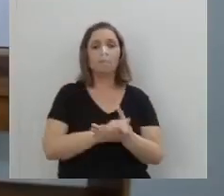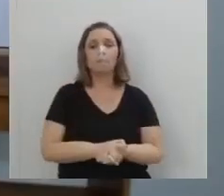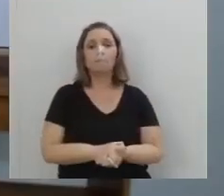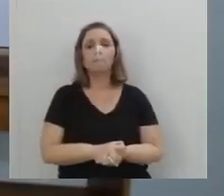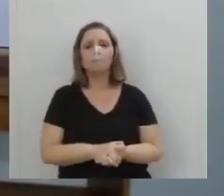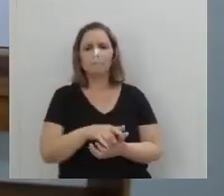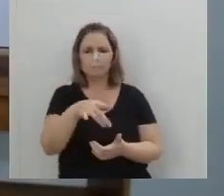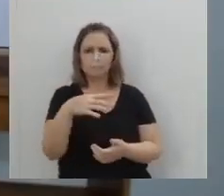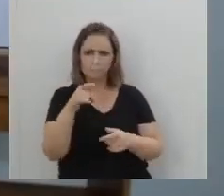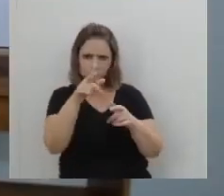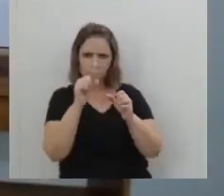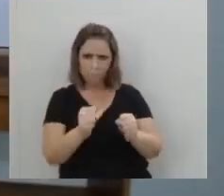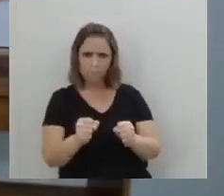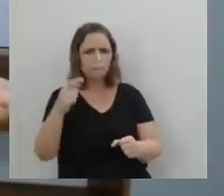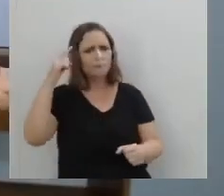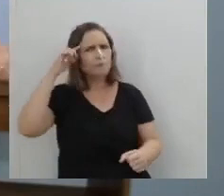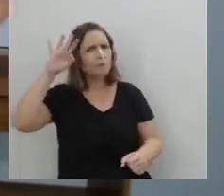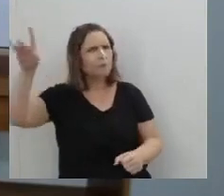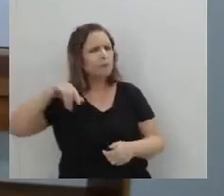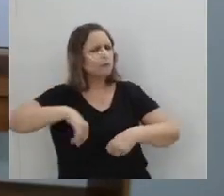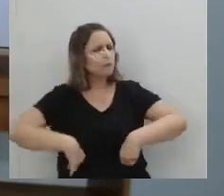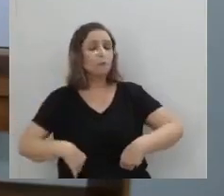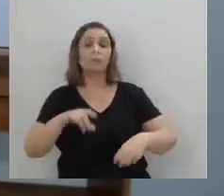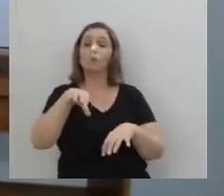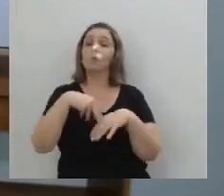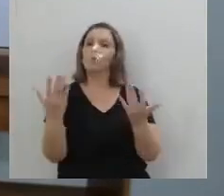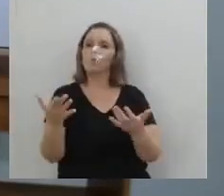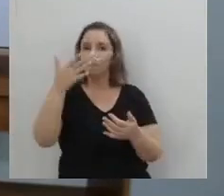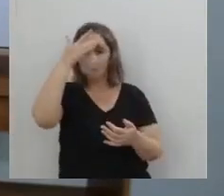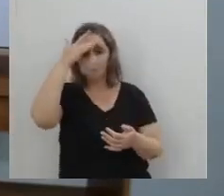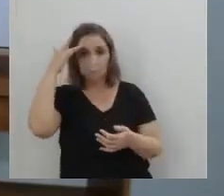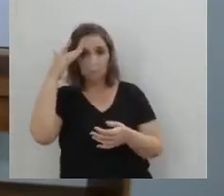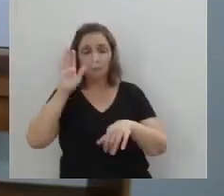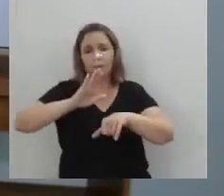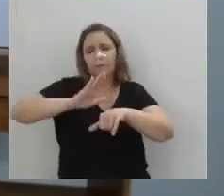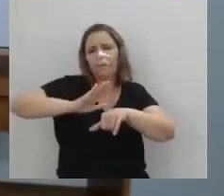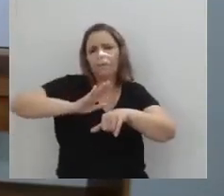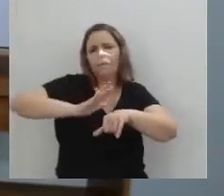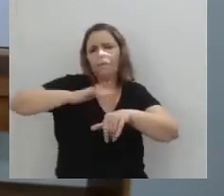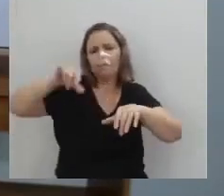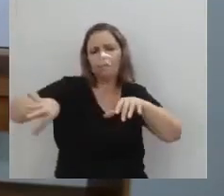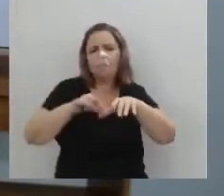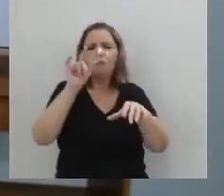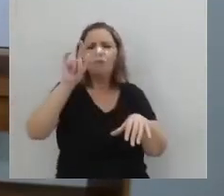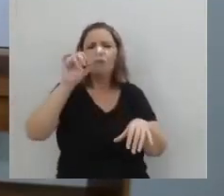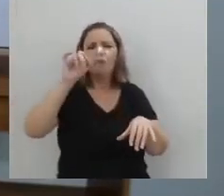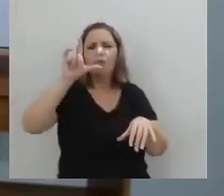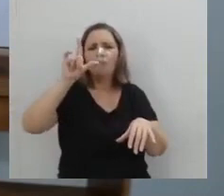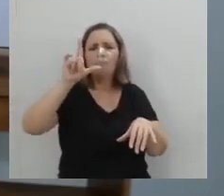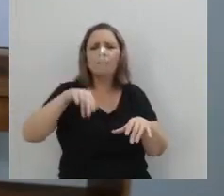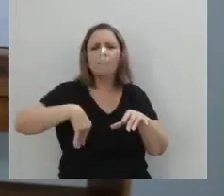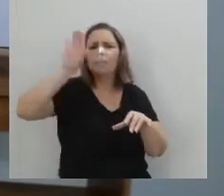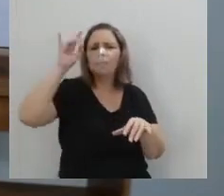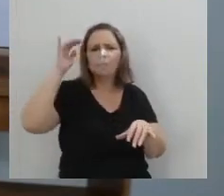você. Você pode pensar aí, qual é o artilheiro da história do futebol das Copas do Mundo? Pensa aí,